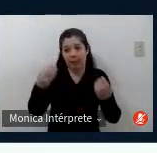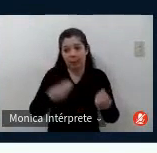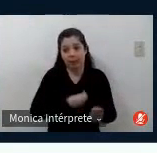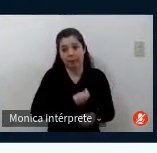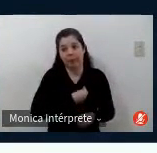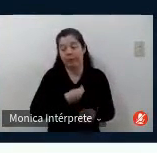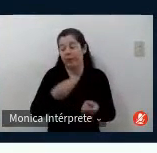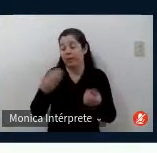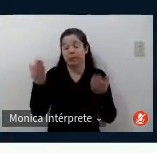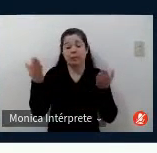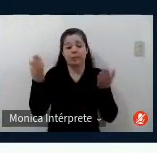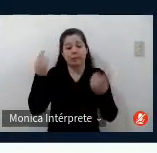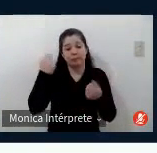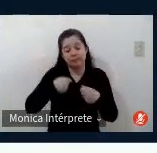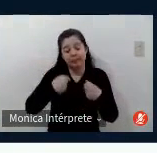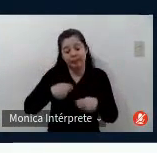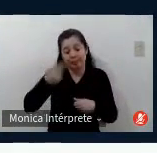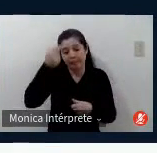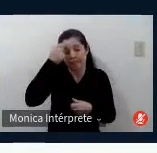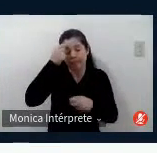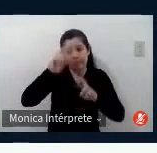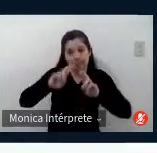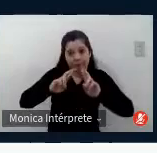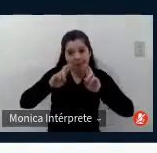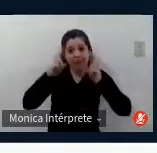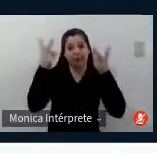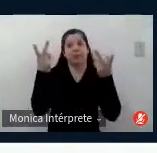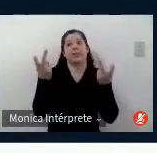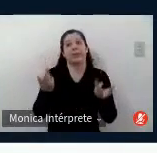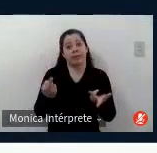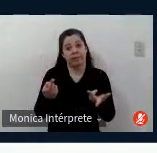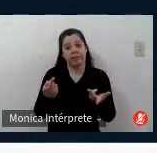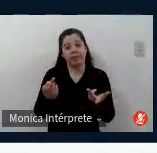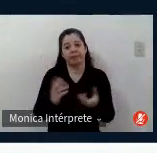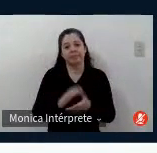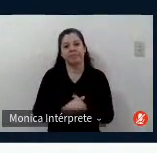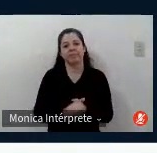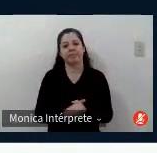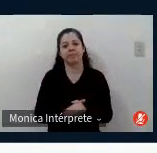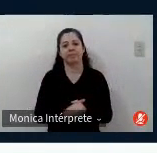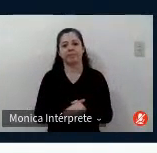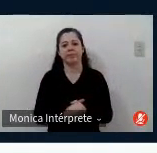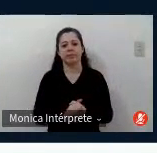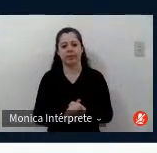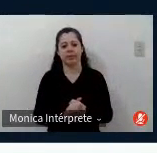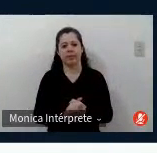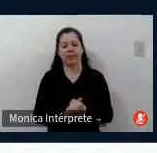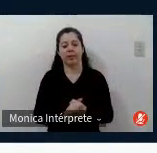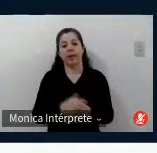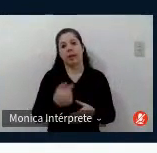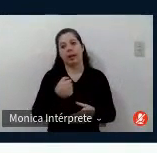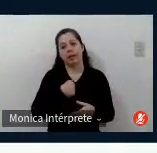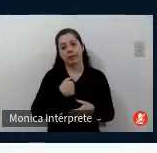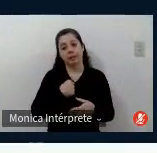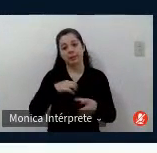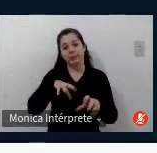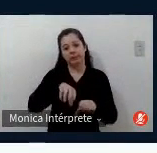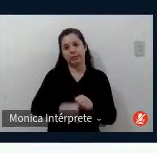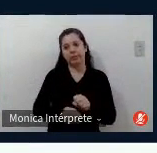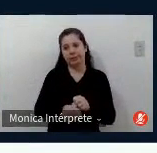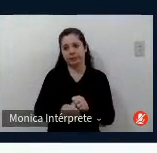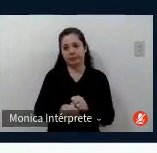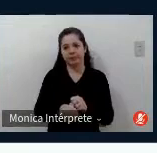planeta, o equilíbrio ambiental. Então, eu cito, assim, a minha área de formação, né, administração de empresas, como um exemplo, né,